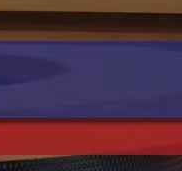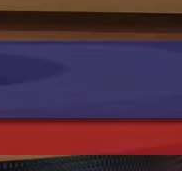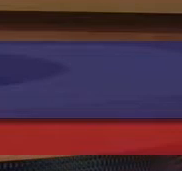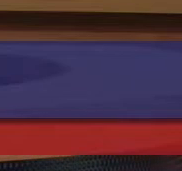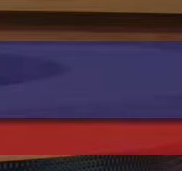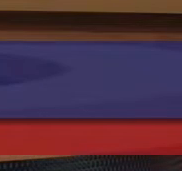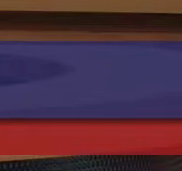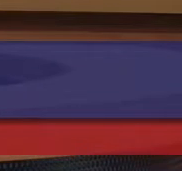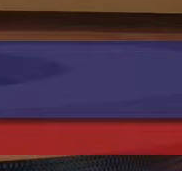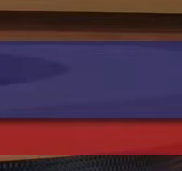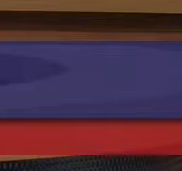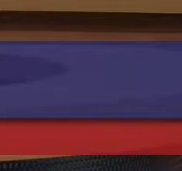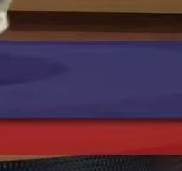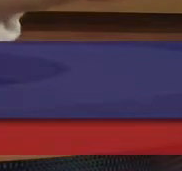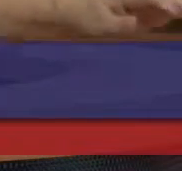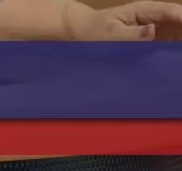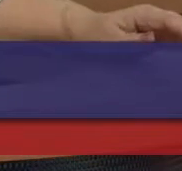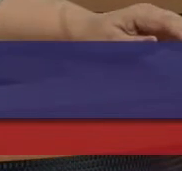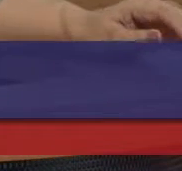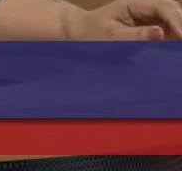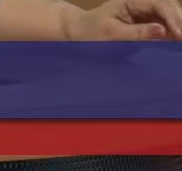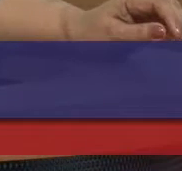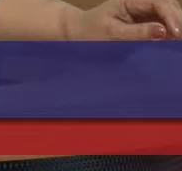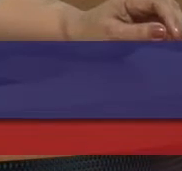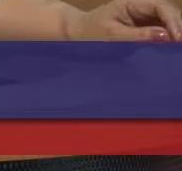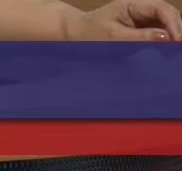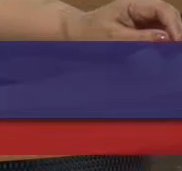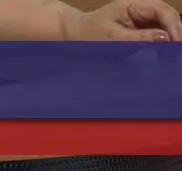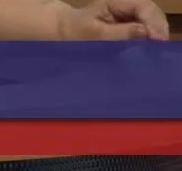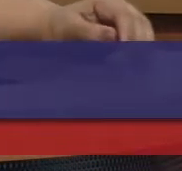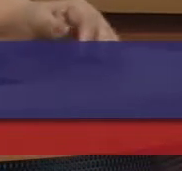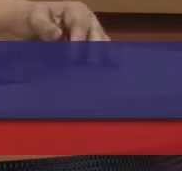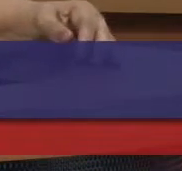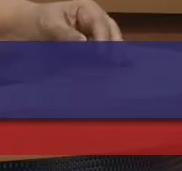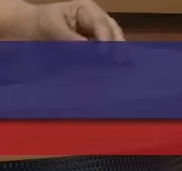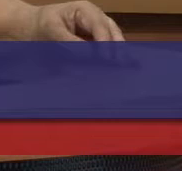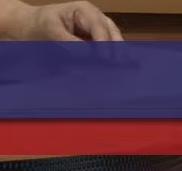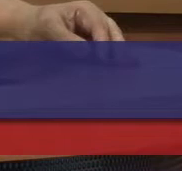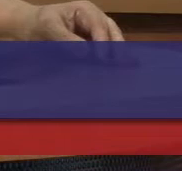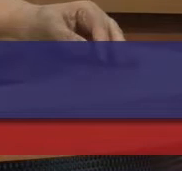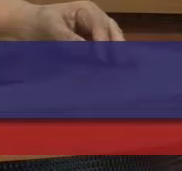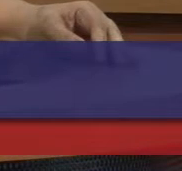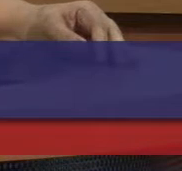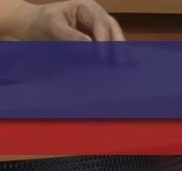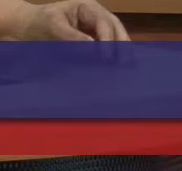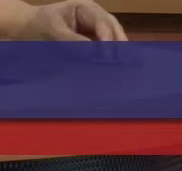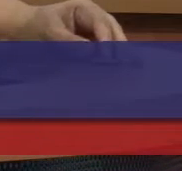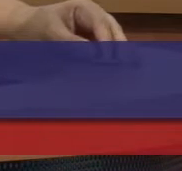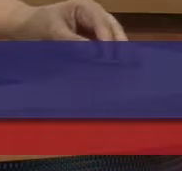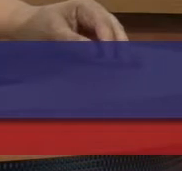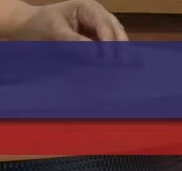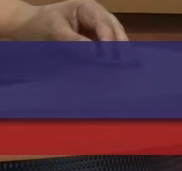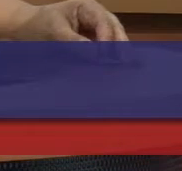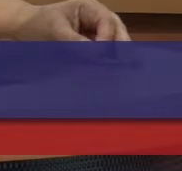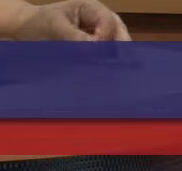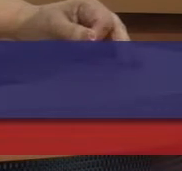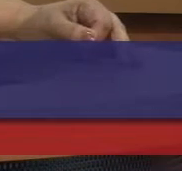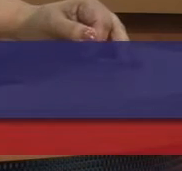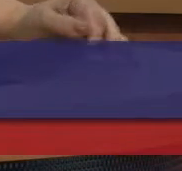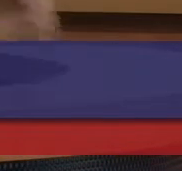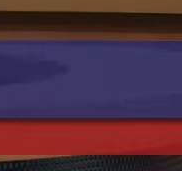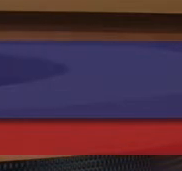E quero compartilhar um texto inspirado no discurso de Rui Barbosa sobre a